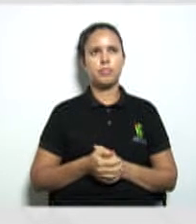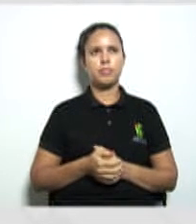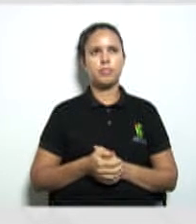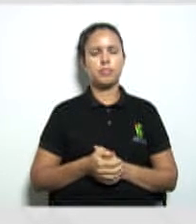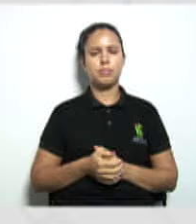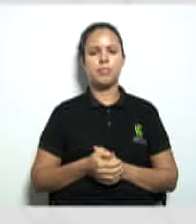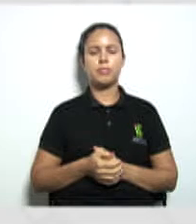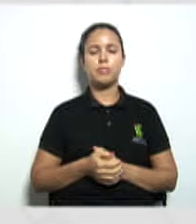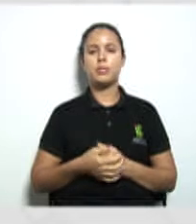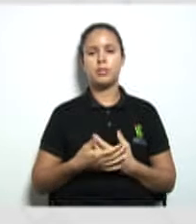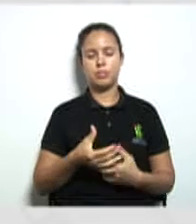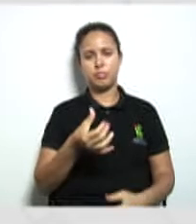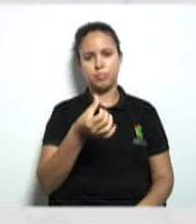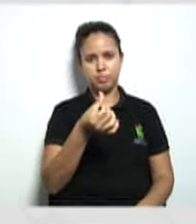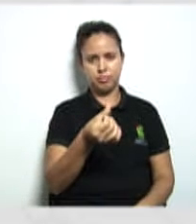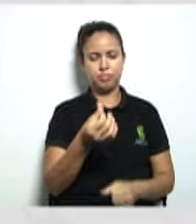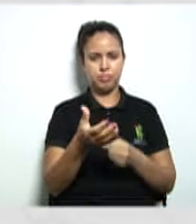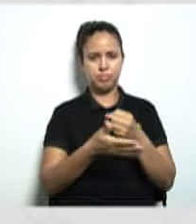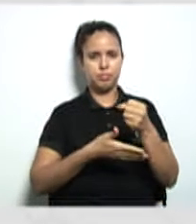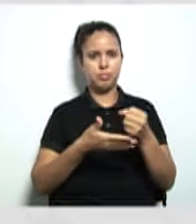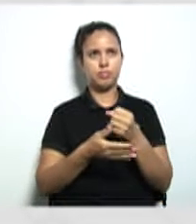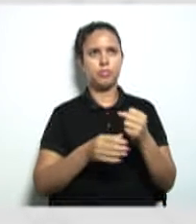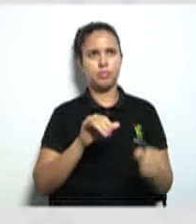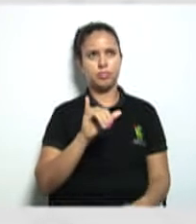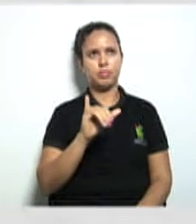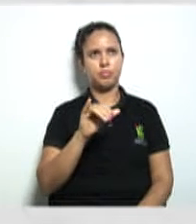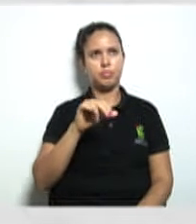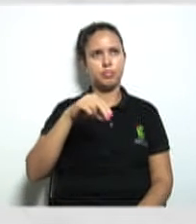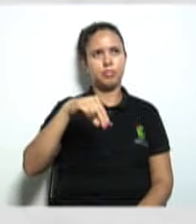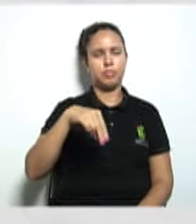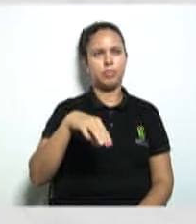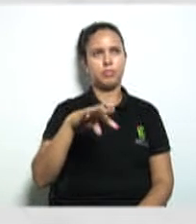Qual é a relação do 6º princípio aqui?